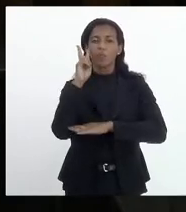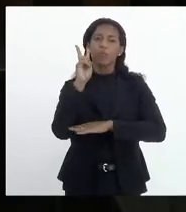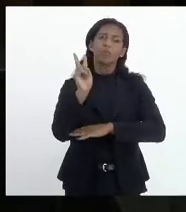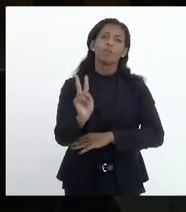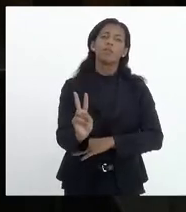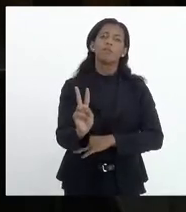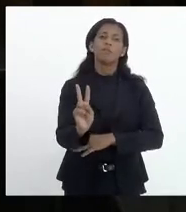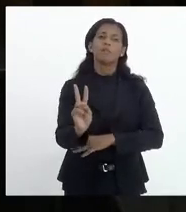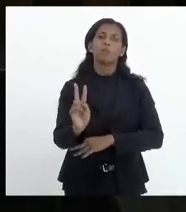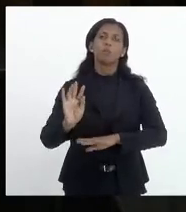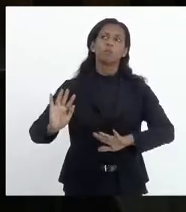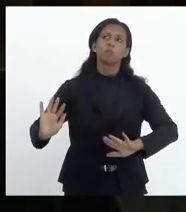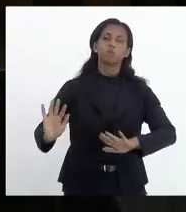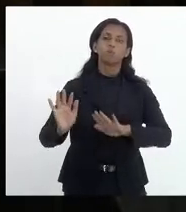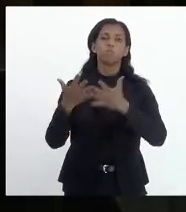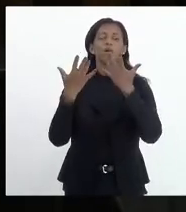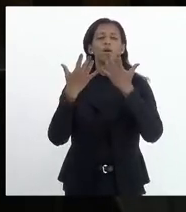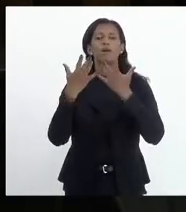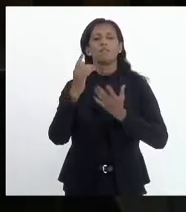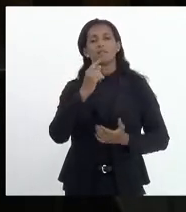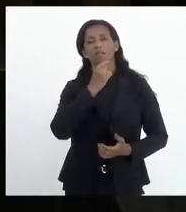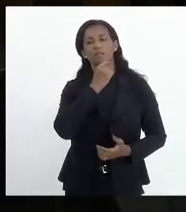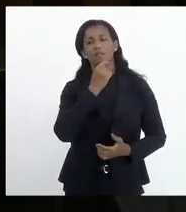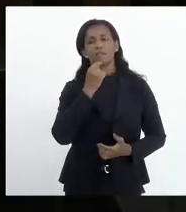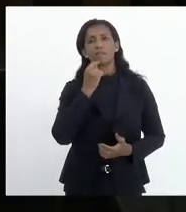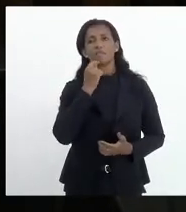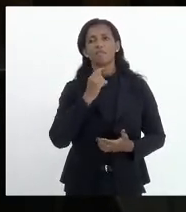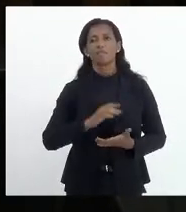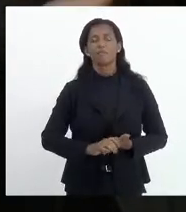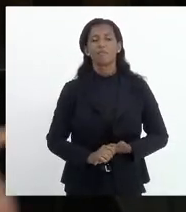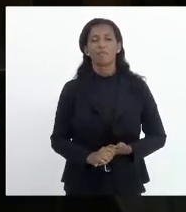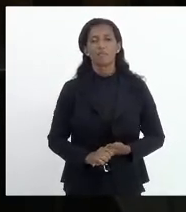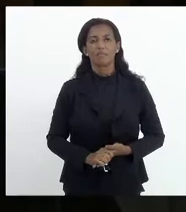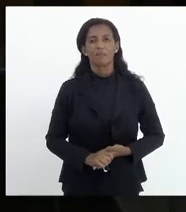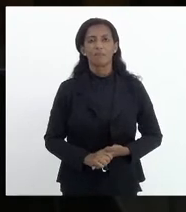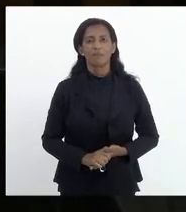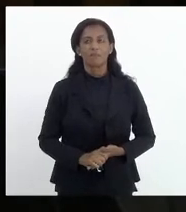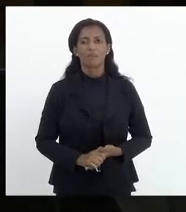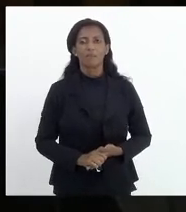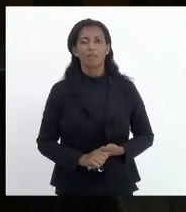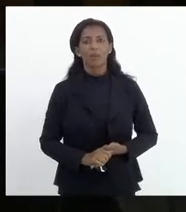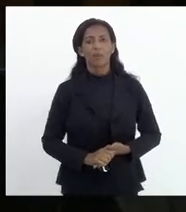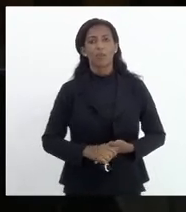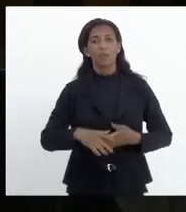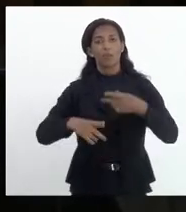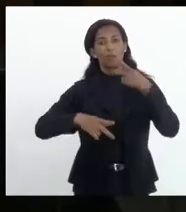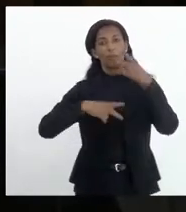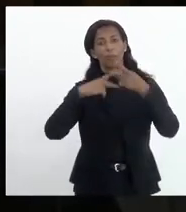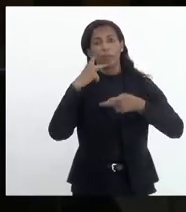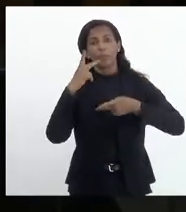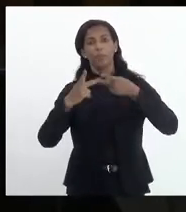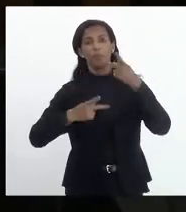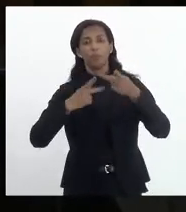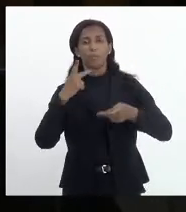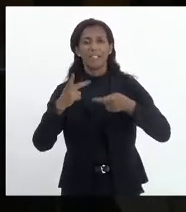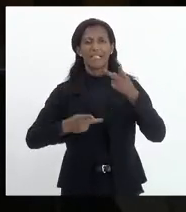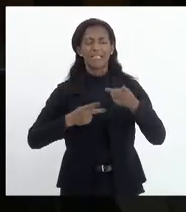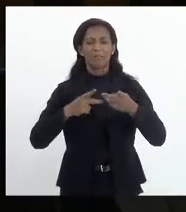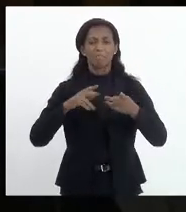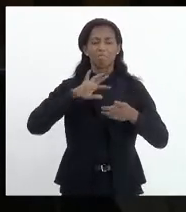na comemoração de Sete de Setembro foi foram discursos de